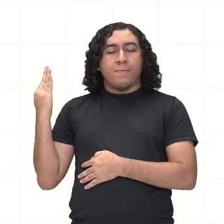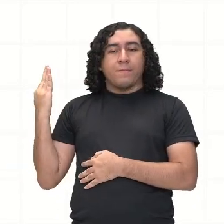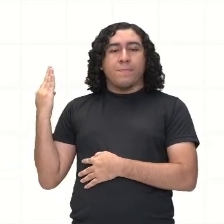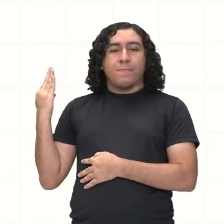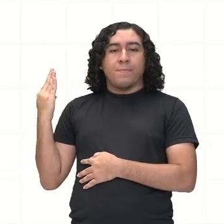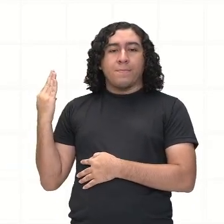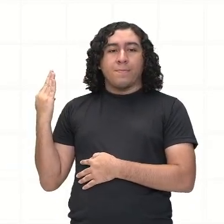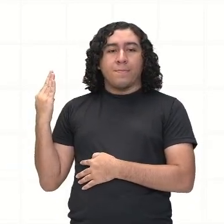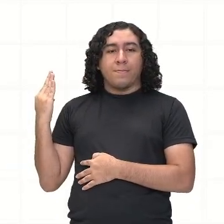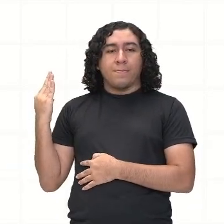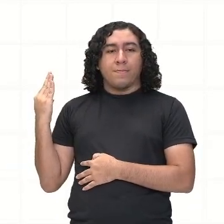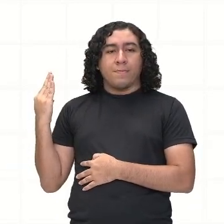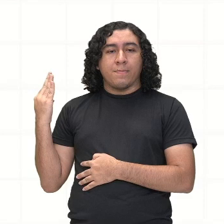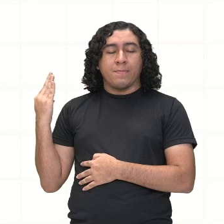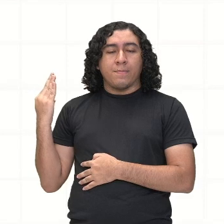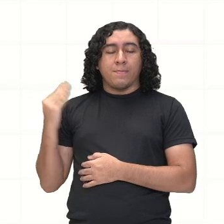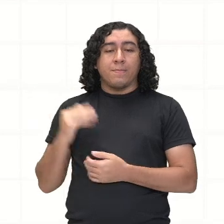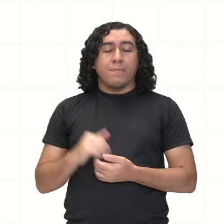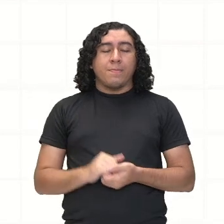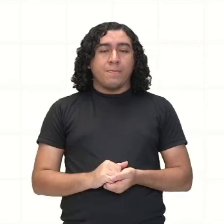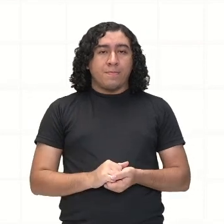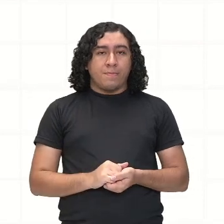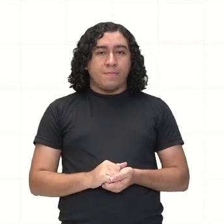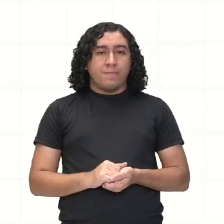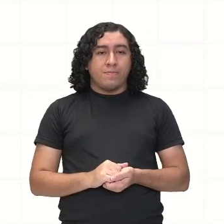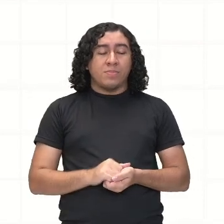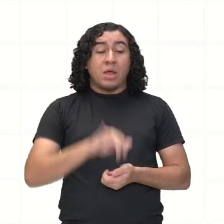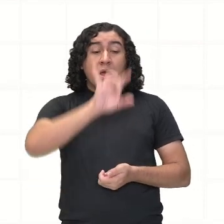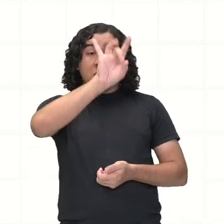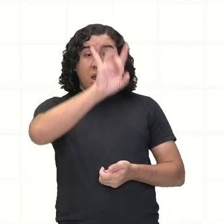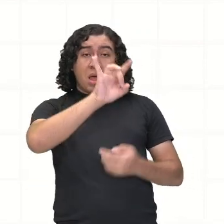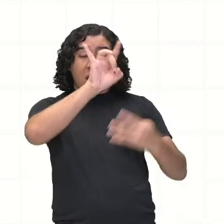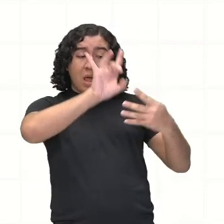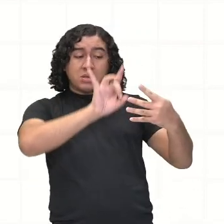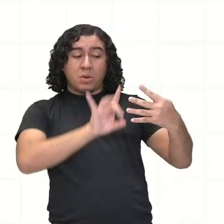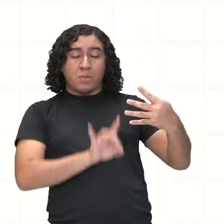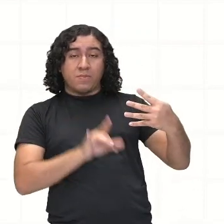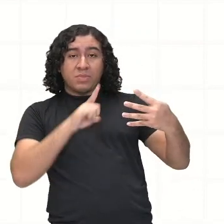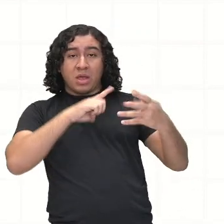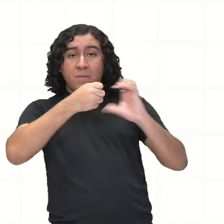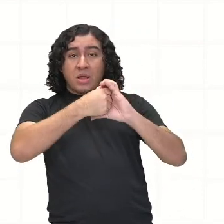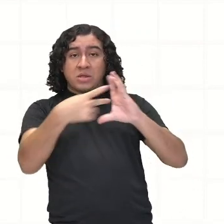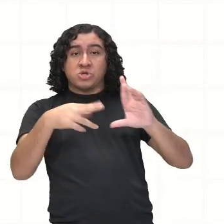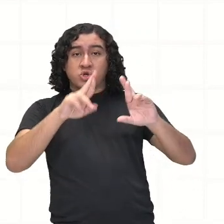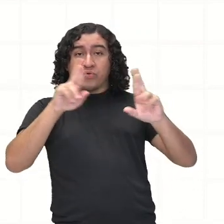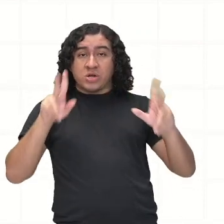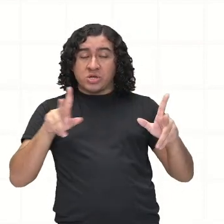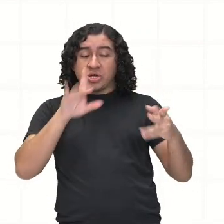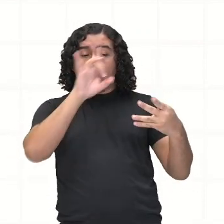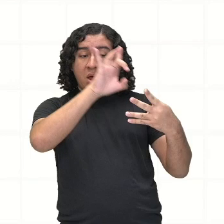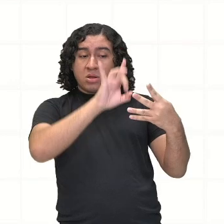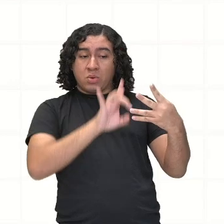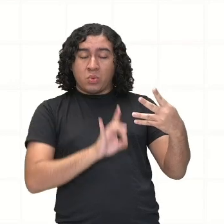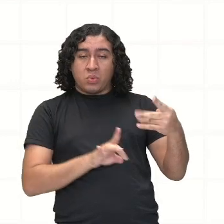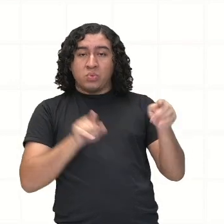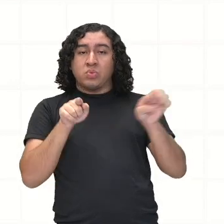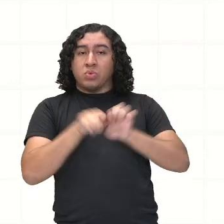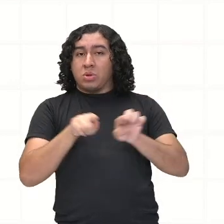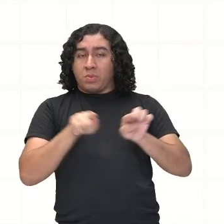Jacques Bossuet e do Thomas Hobbes. Cada um vai ter uma característica diferenciada e cada um